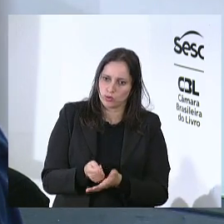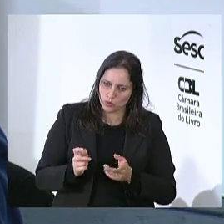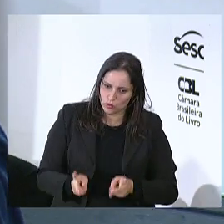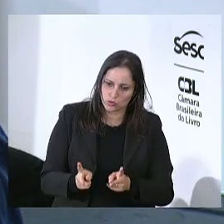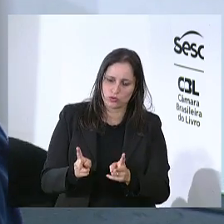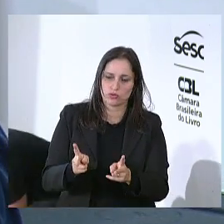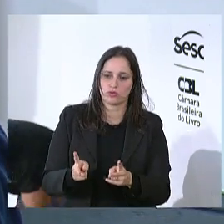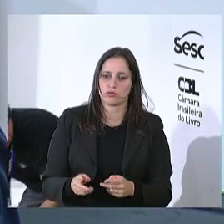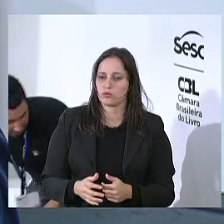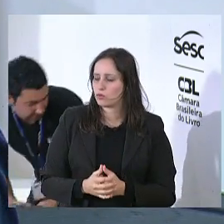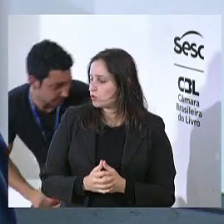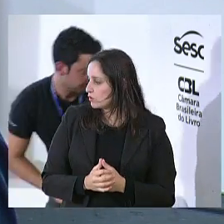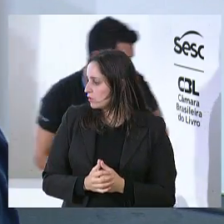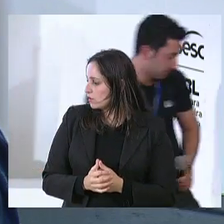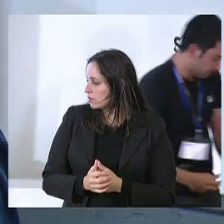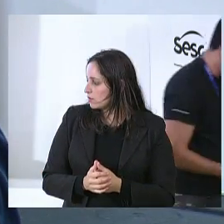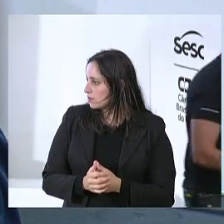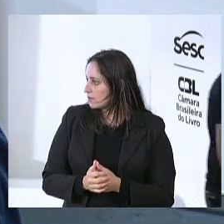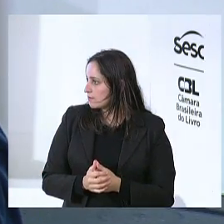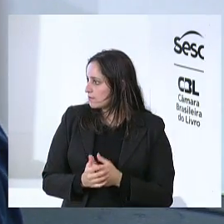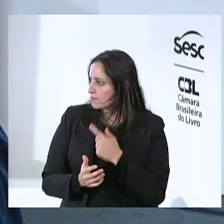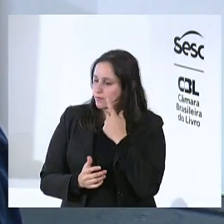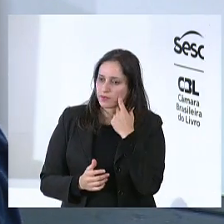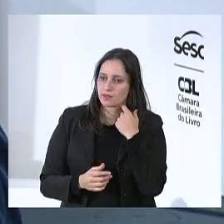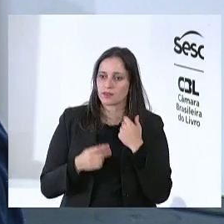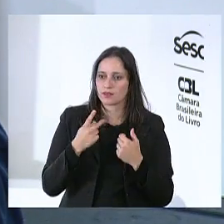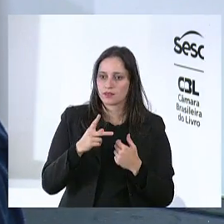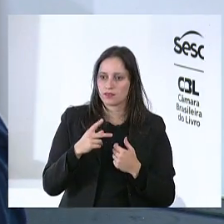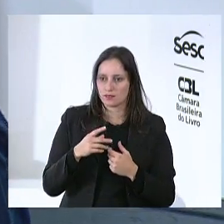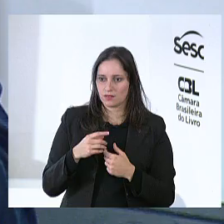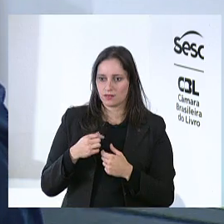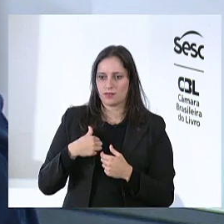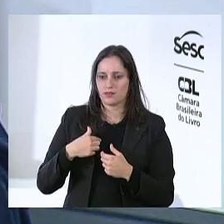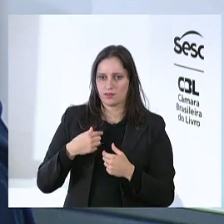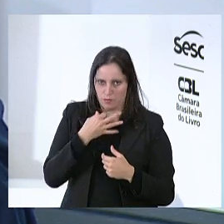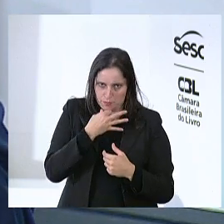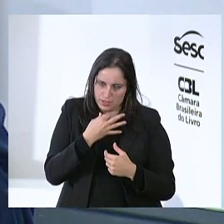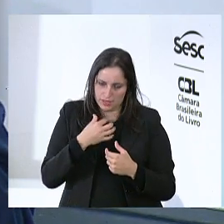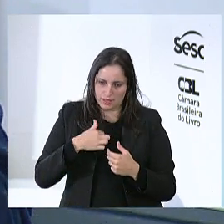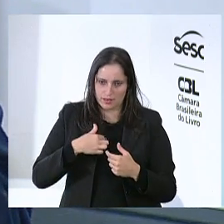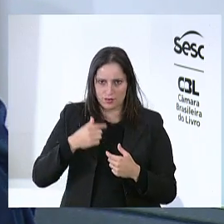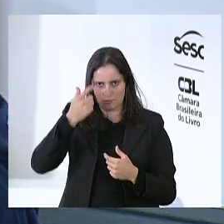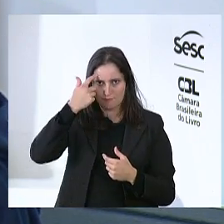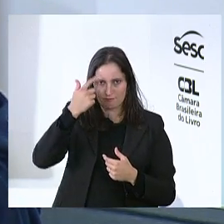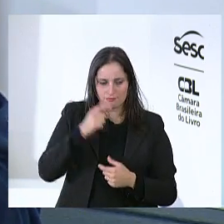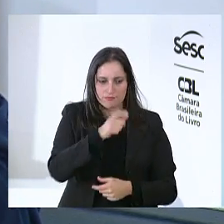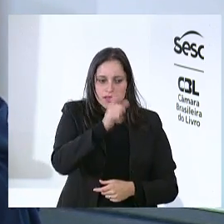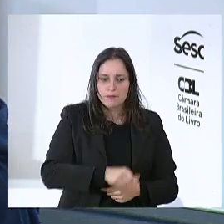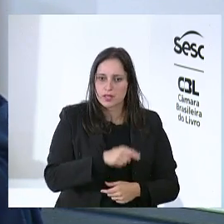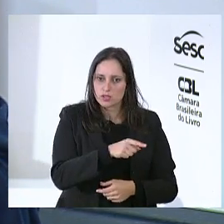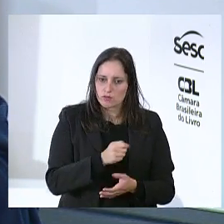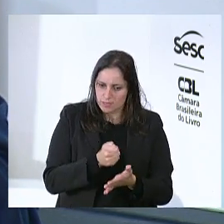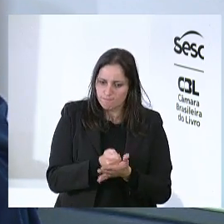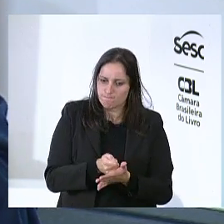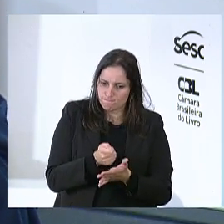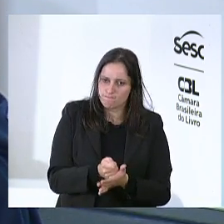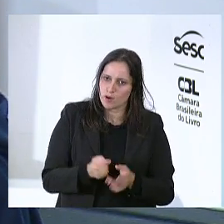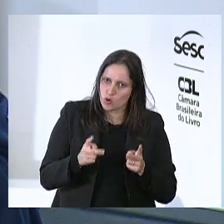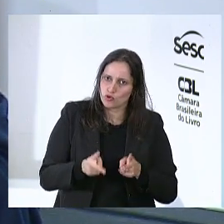que é? O sentido da comentário dele é o seguinte, é que a pessoa que continua a briga, aquilo que ele